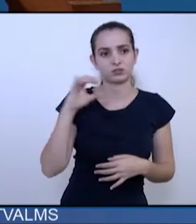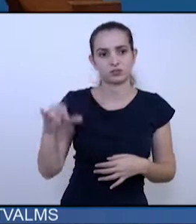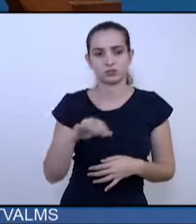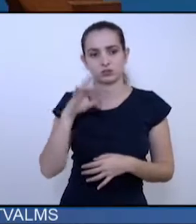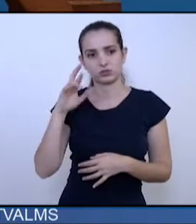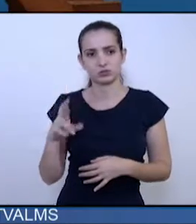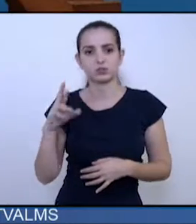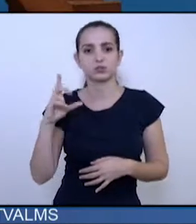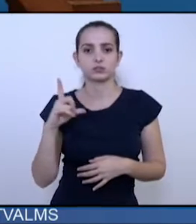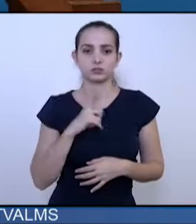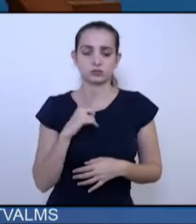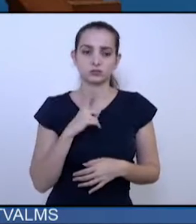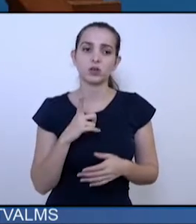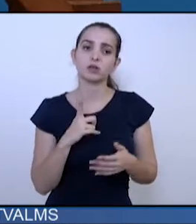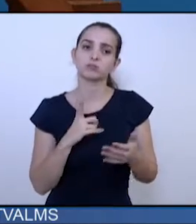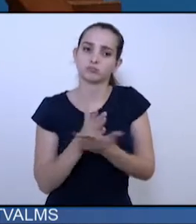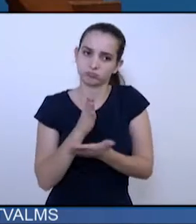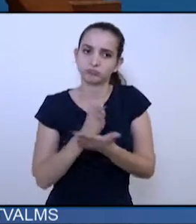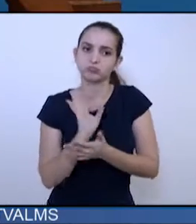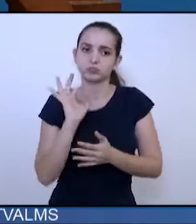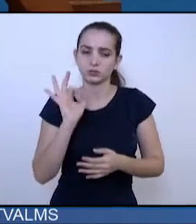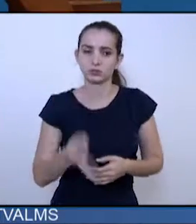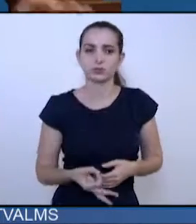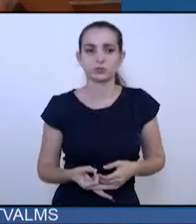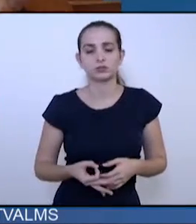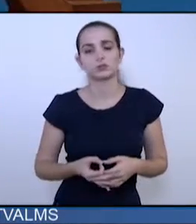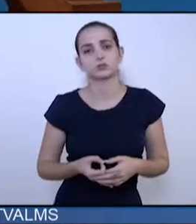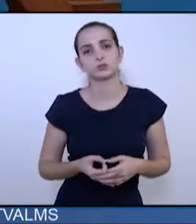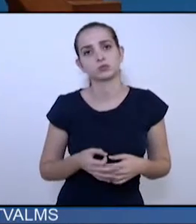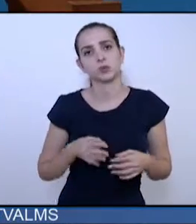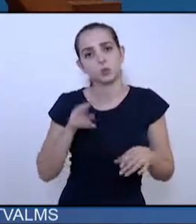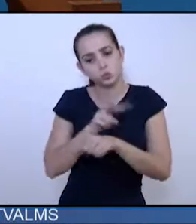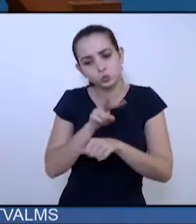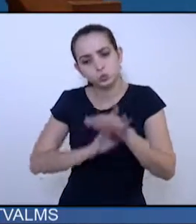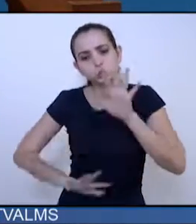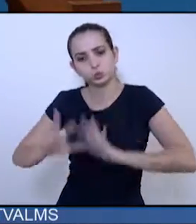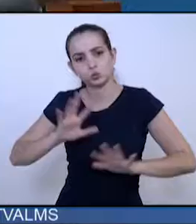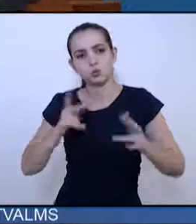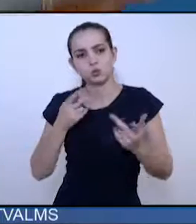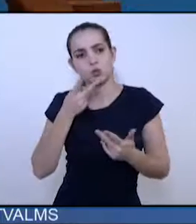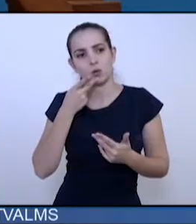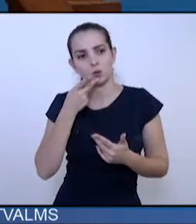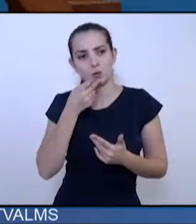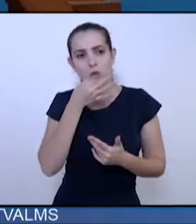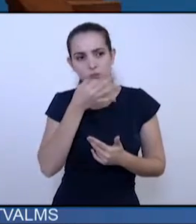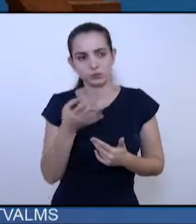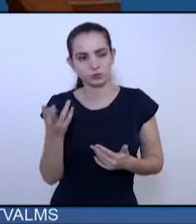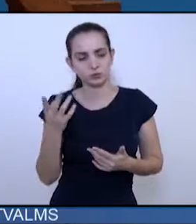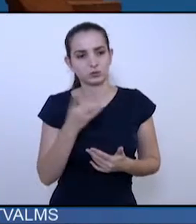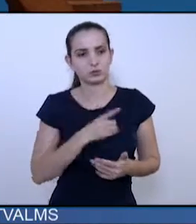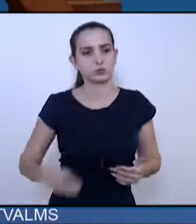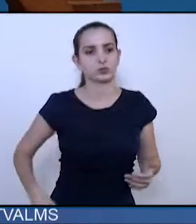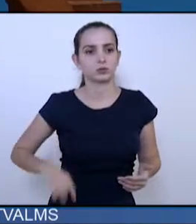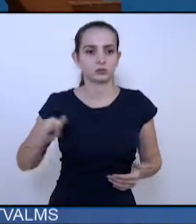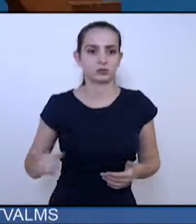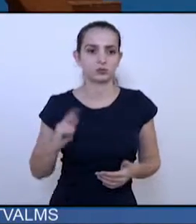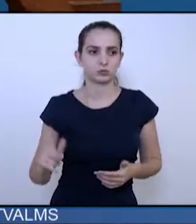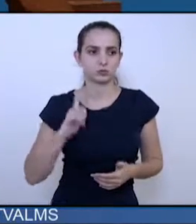Redação será, na medida do possível, zelosa do ponto de vista colocado por Vossa Excelência, pelo deputado João